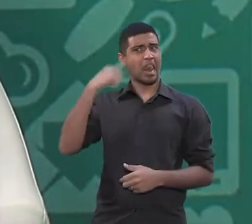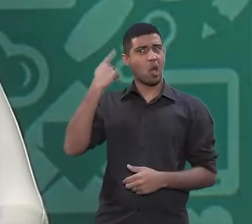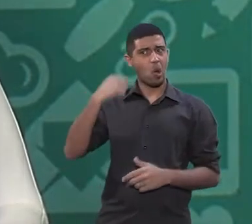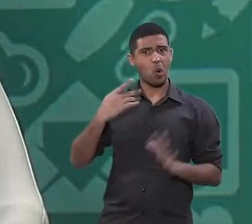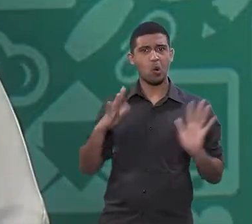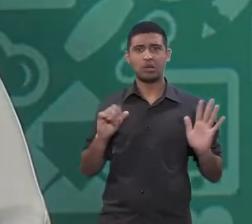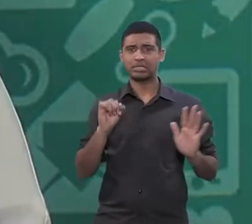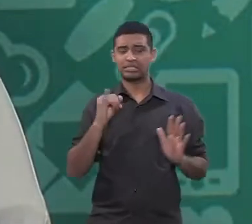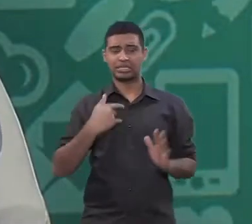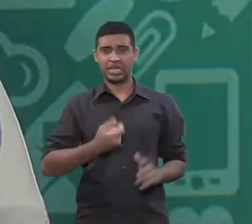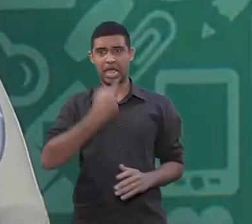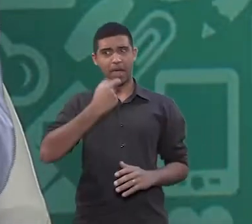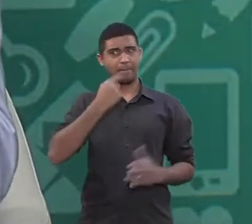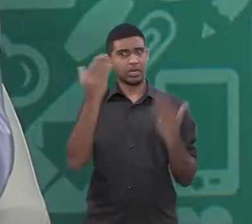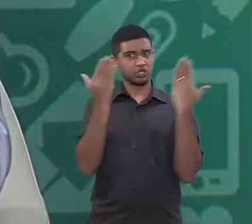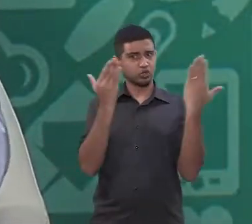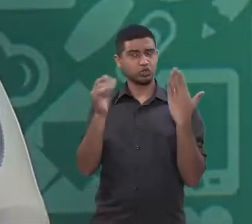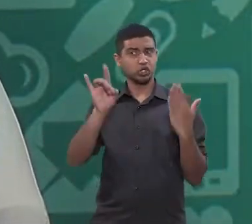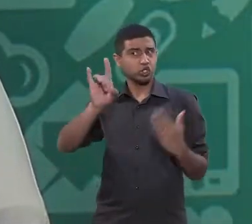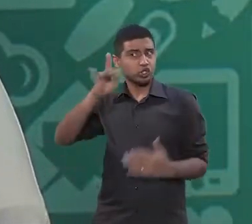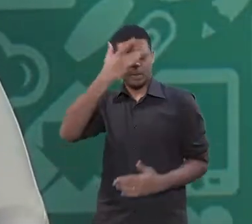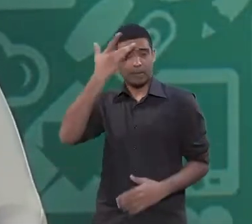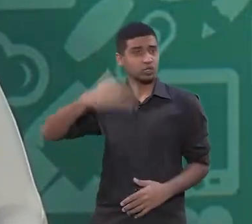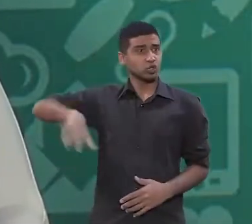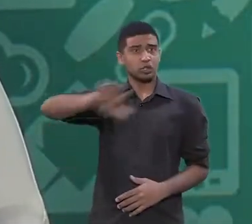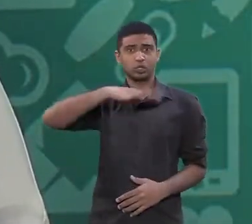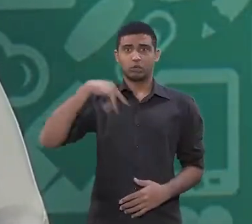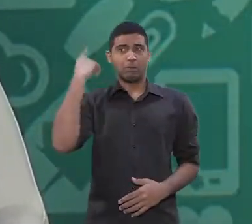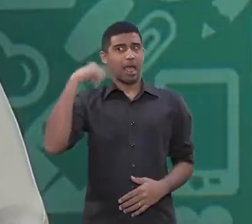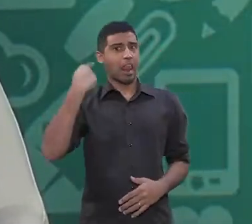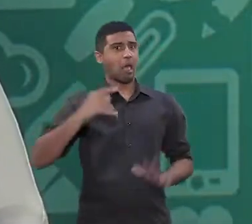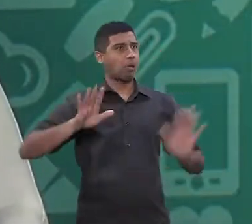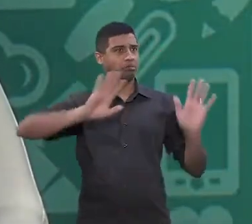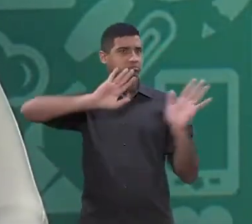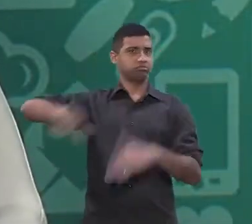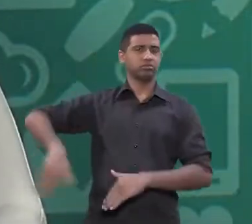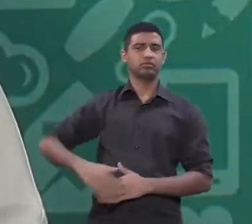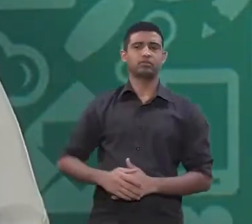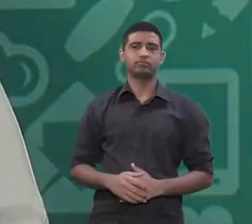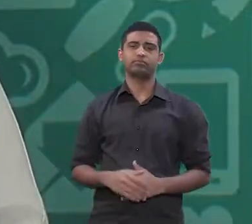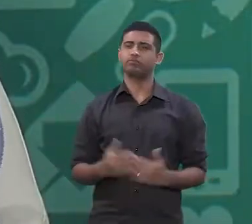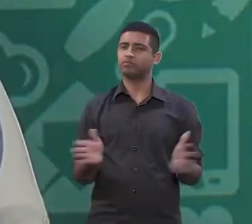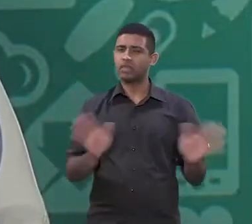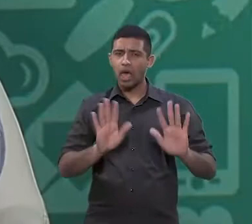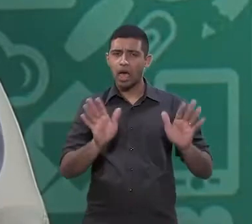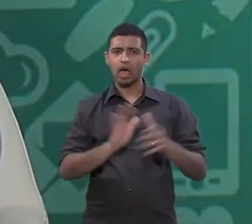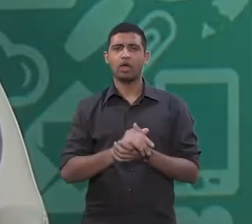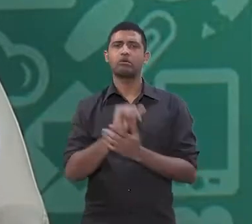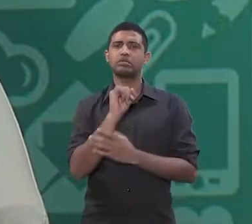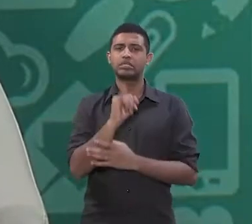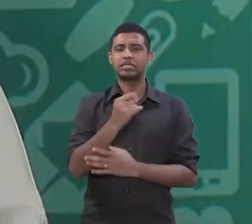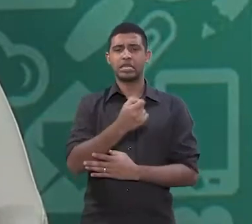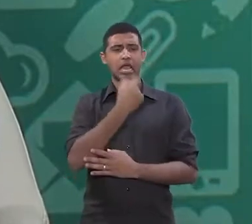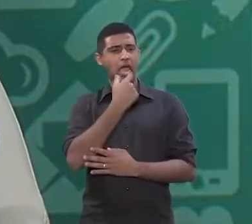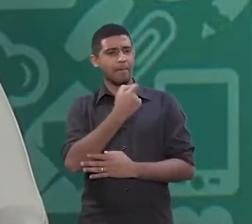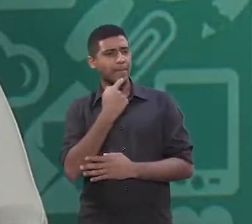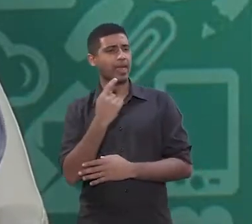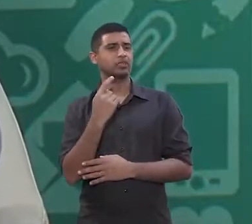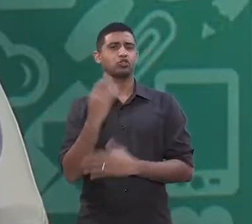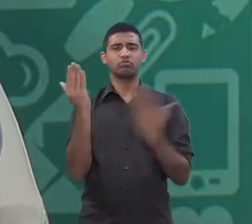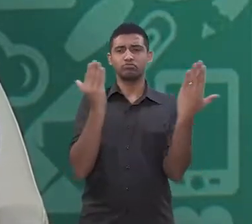Quem toma remédio psiquiátrico é só maluco, na verdade. Não, quem toma remédio psiquiátrico, como quem toma